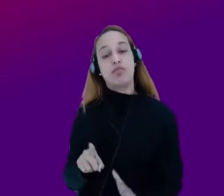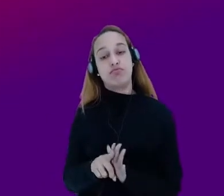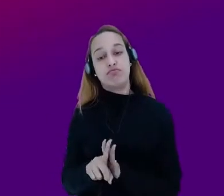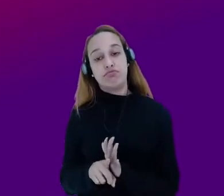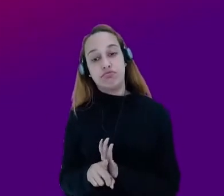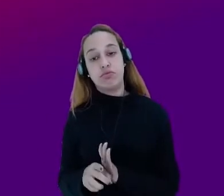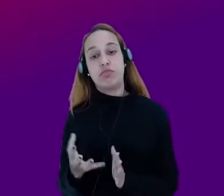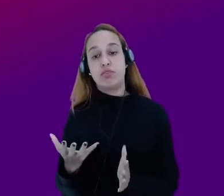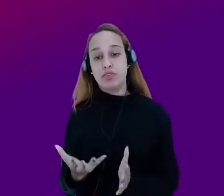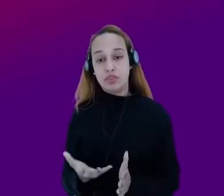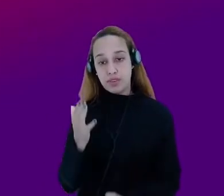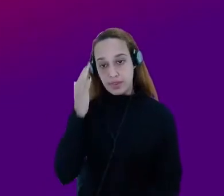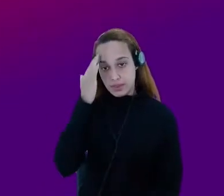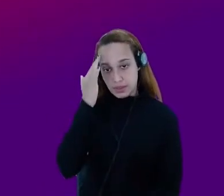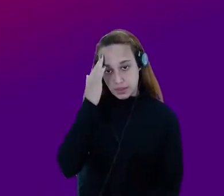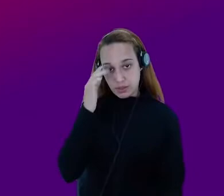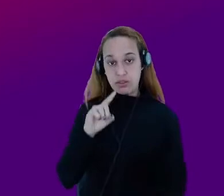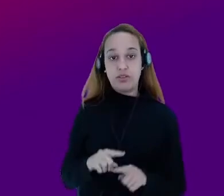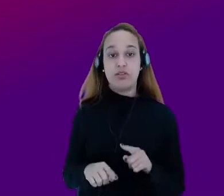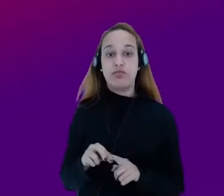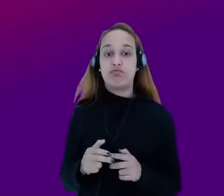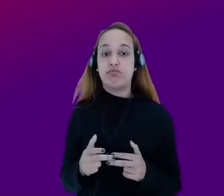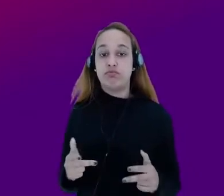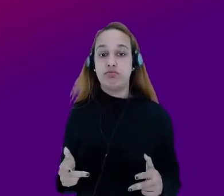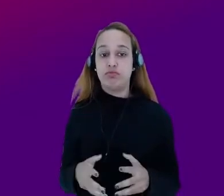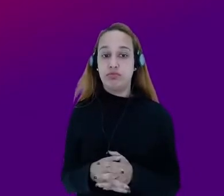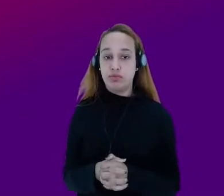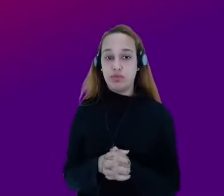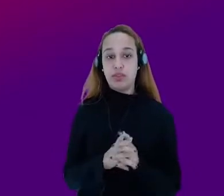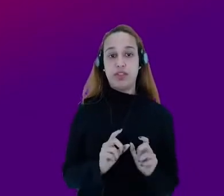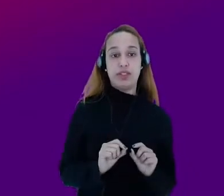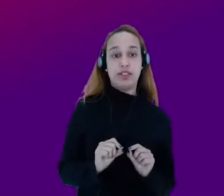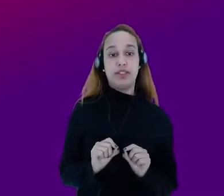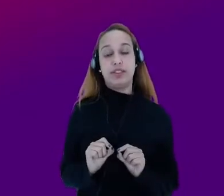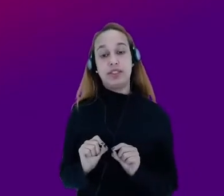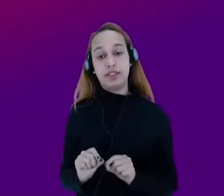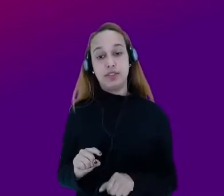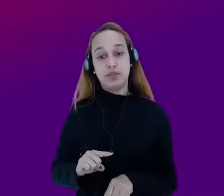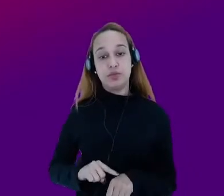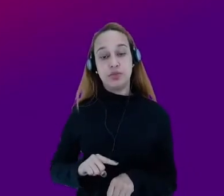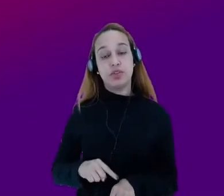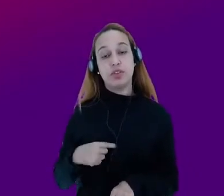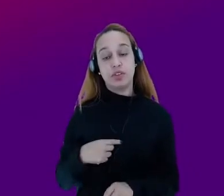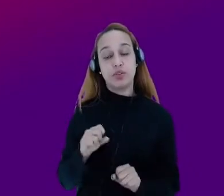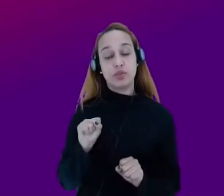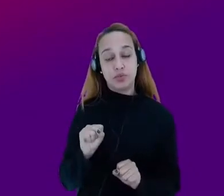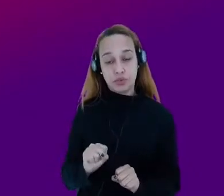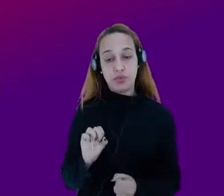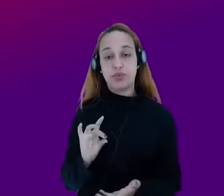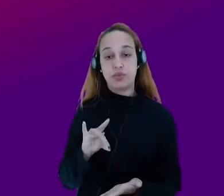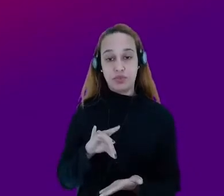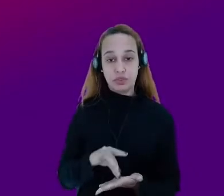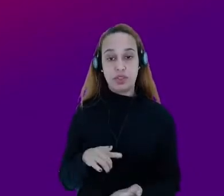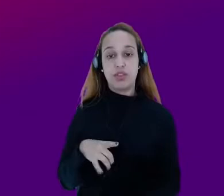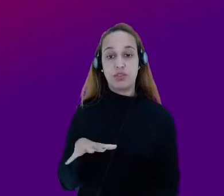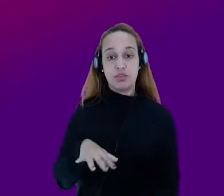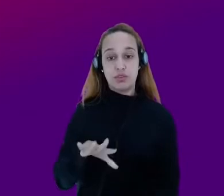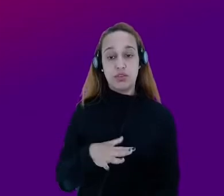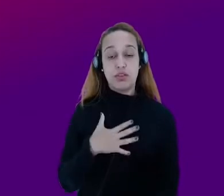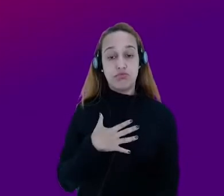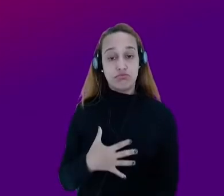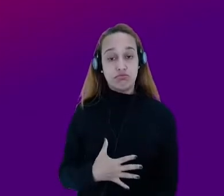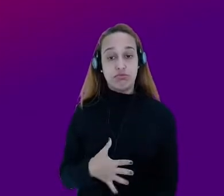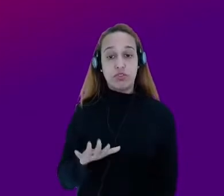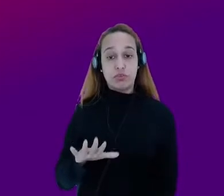quer saber sobre os produtos. E chega esse momento que eu posso, sim, ter um ambiente físico, mas eu também posso ter um